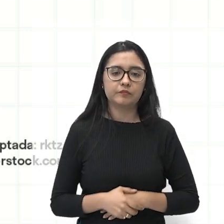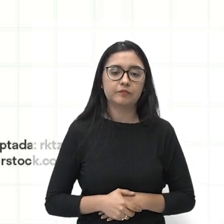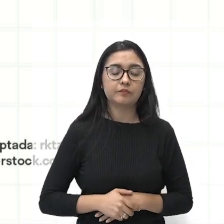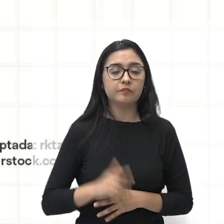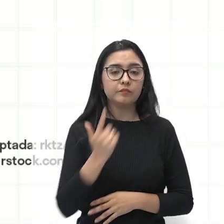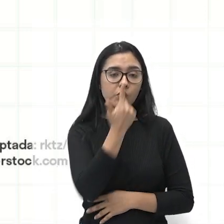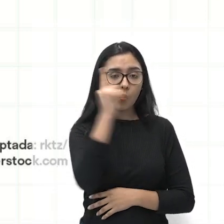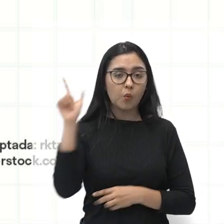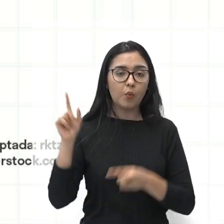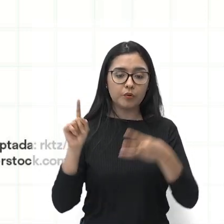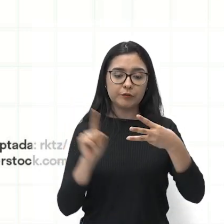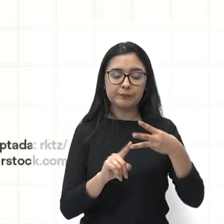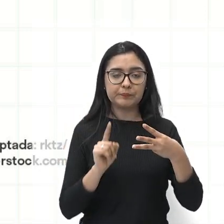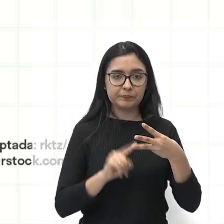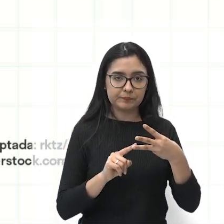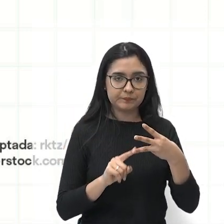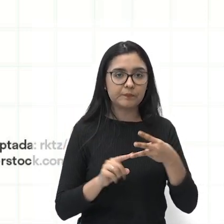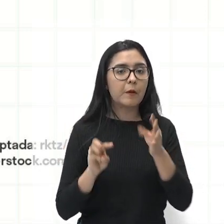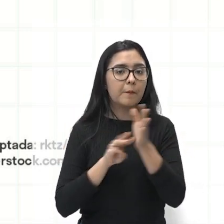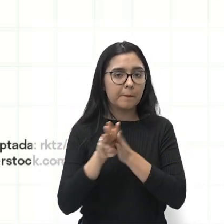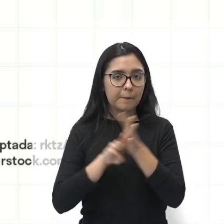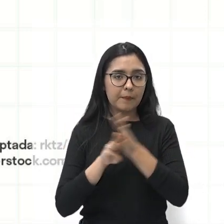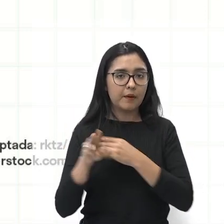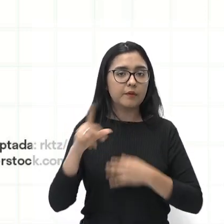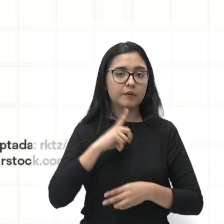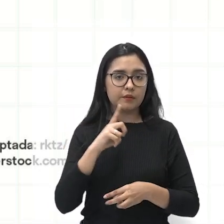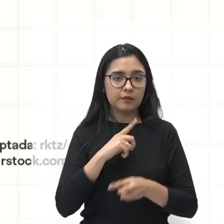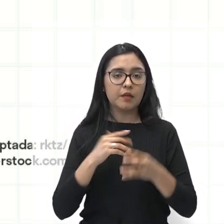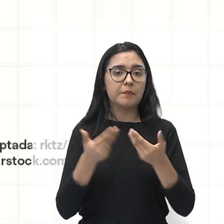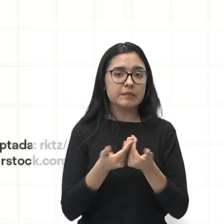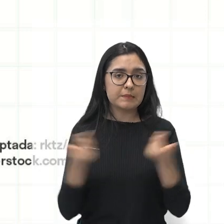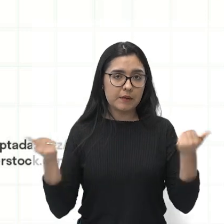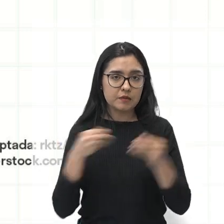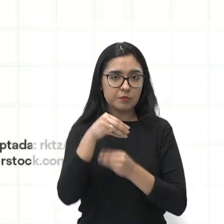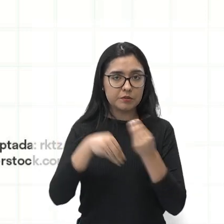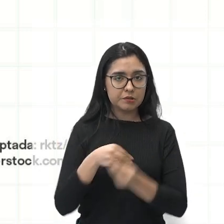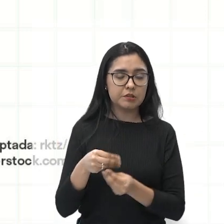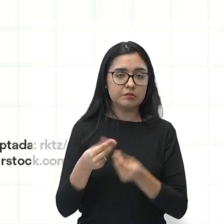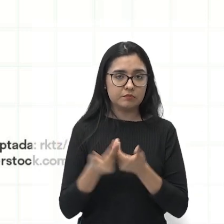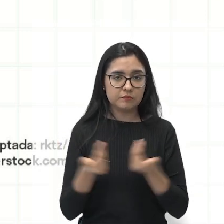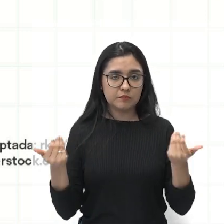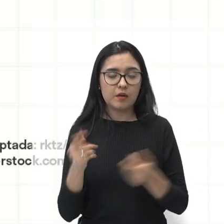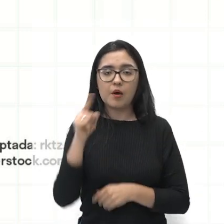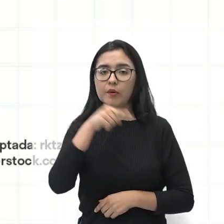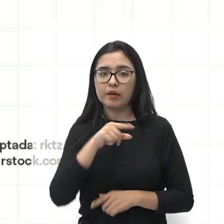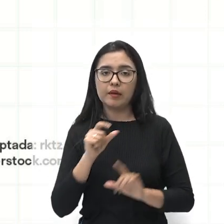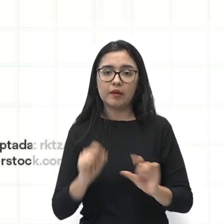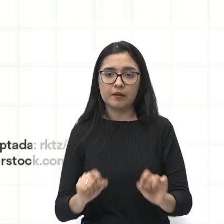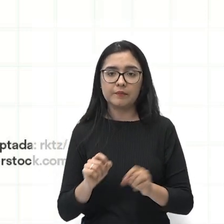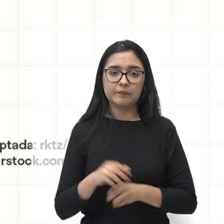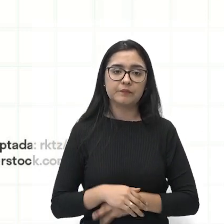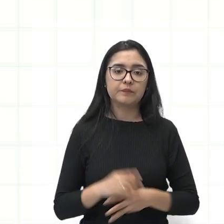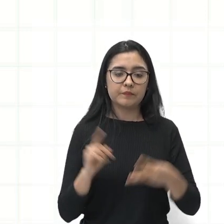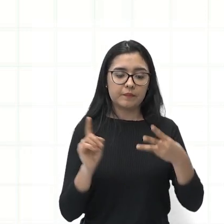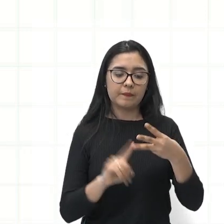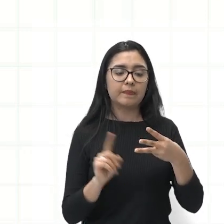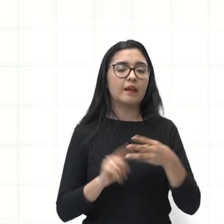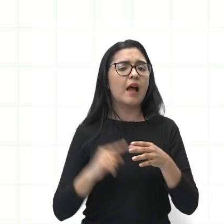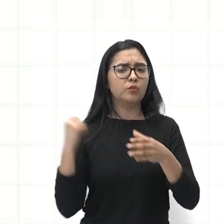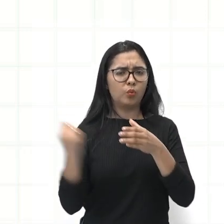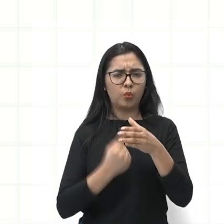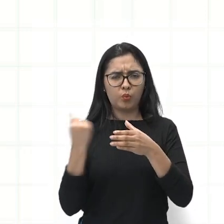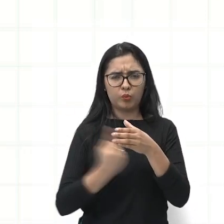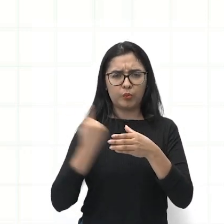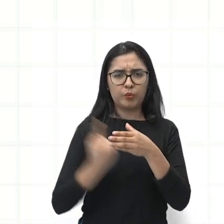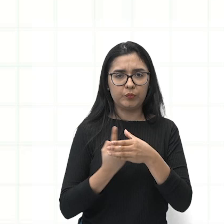Um outro processo que nós temos de separação vem ser o quê? A